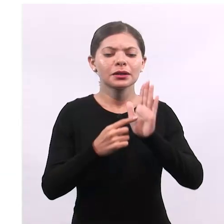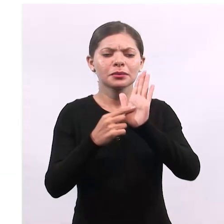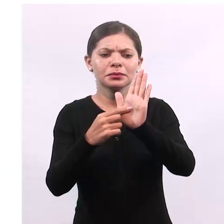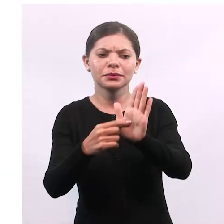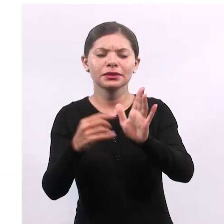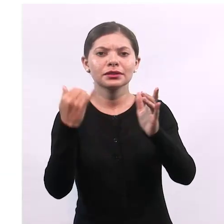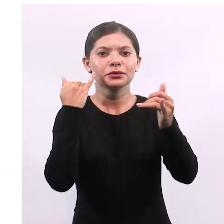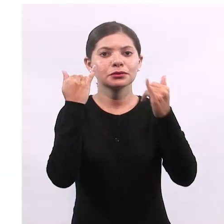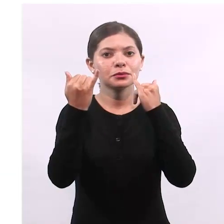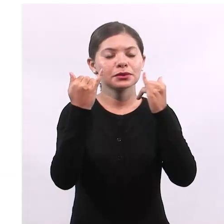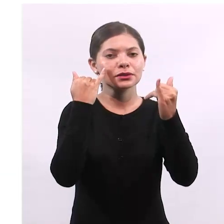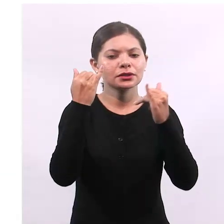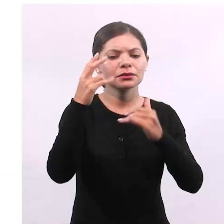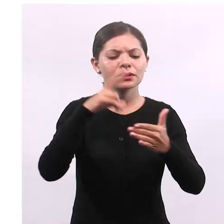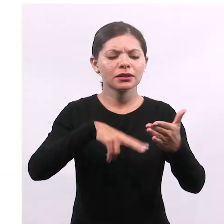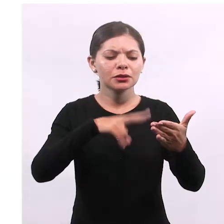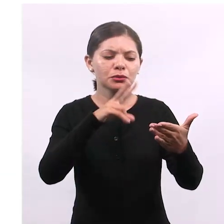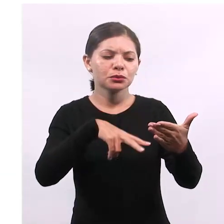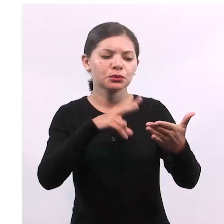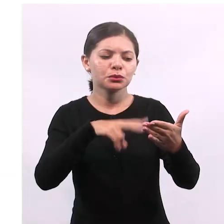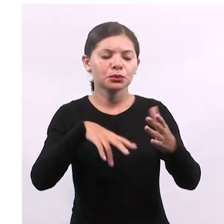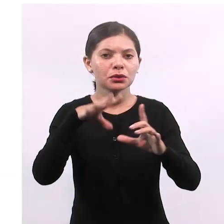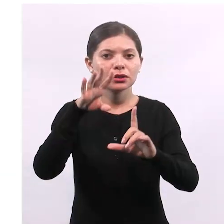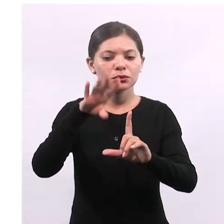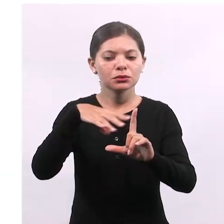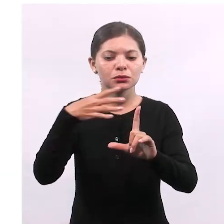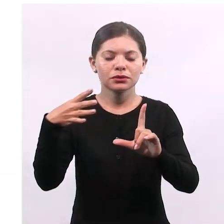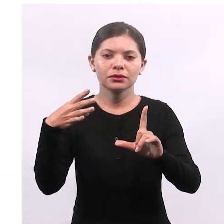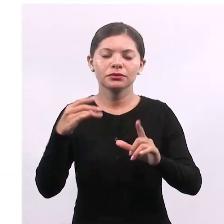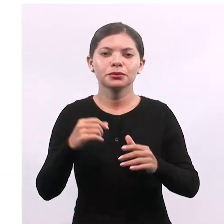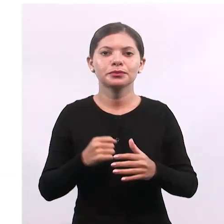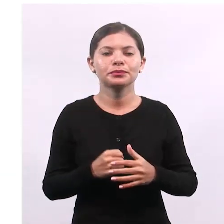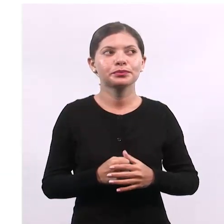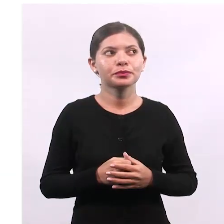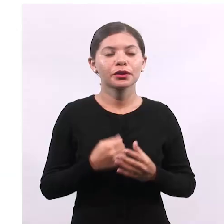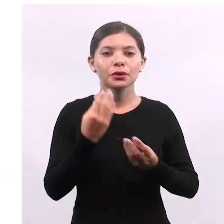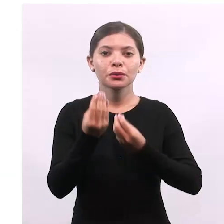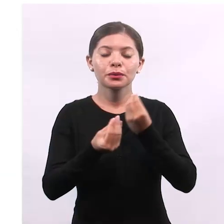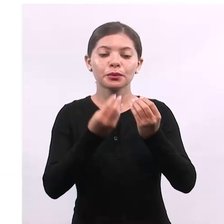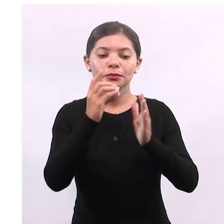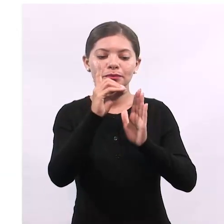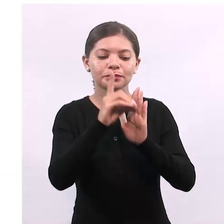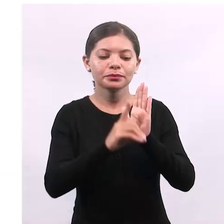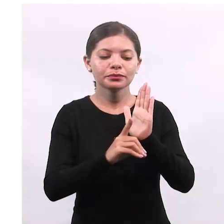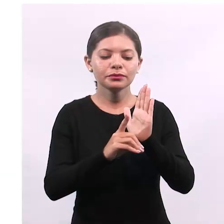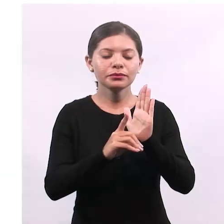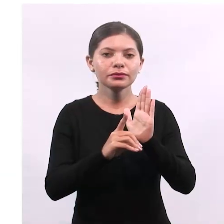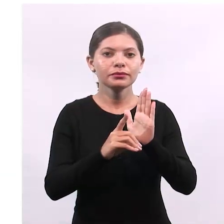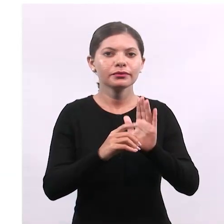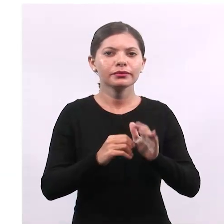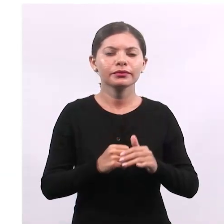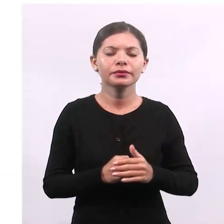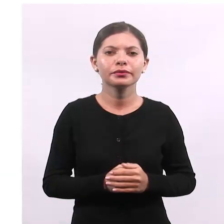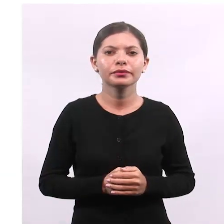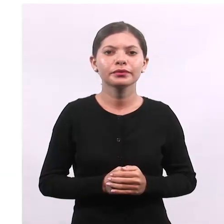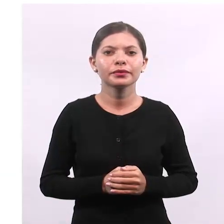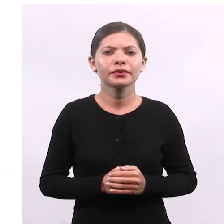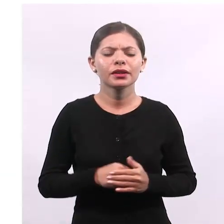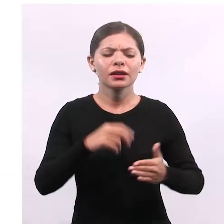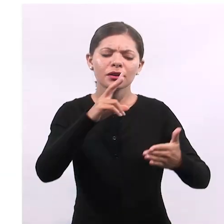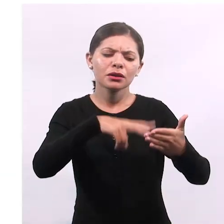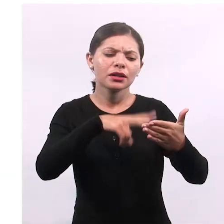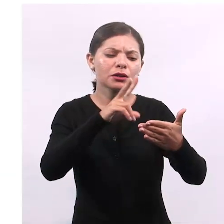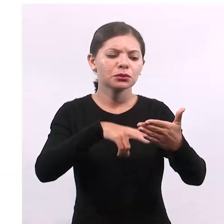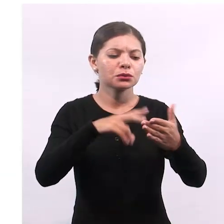leitura do gráfico de forma dissertativa só que quando você faz uma leitura do gráfico você pode acrescentar